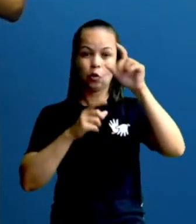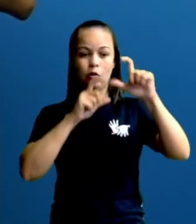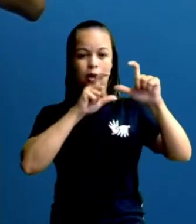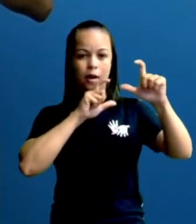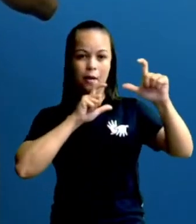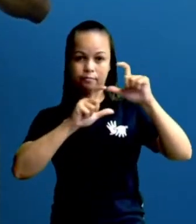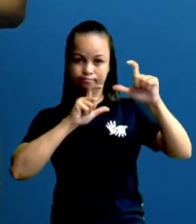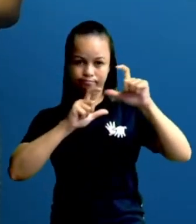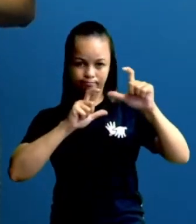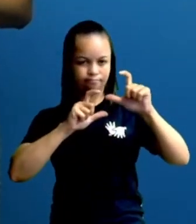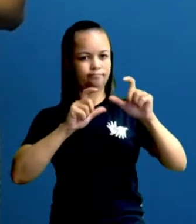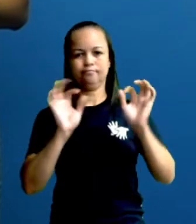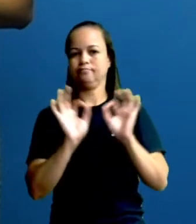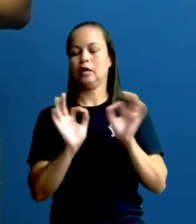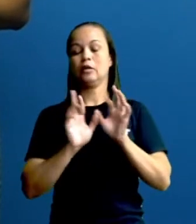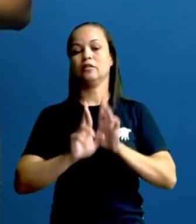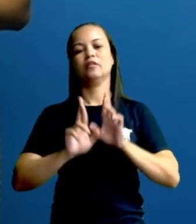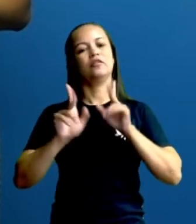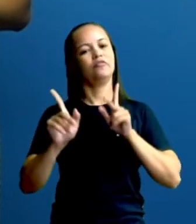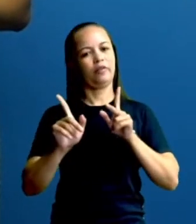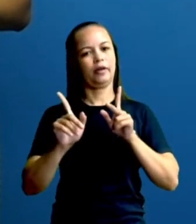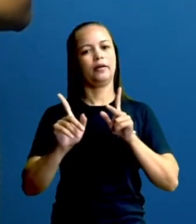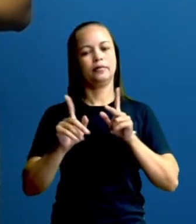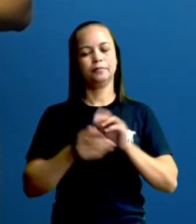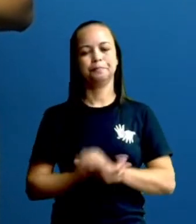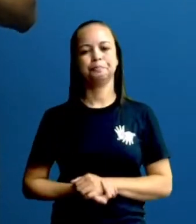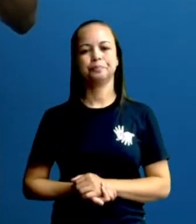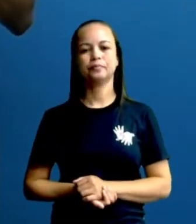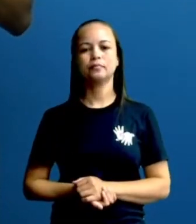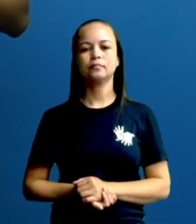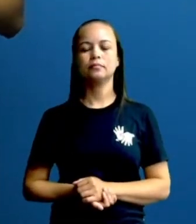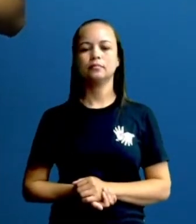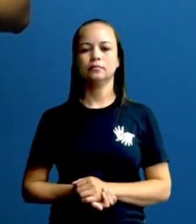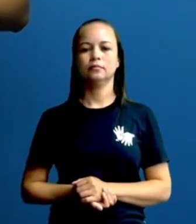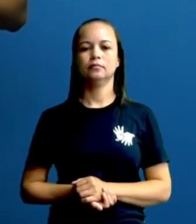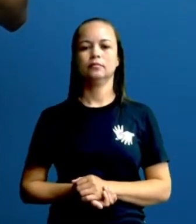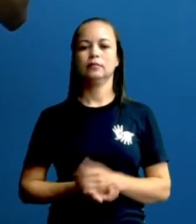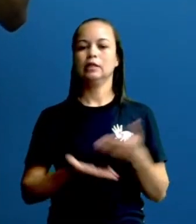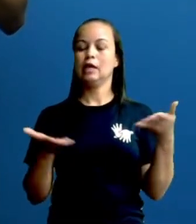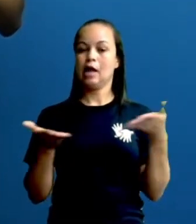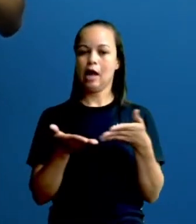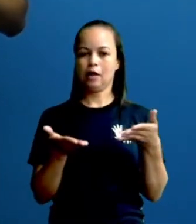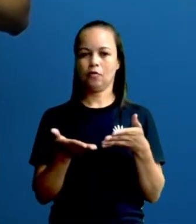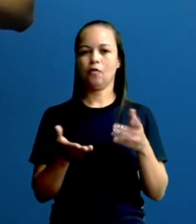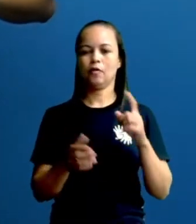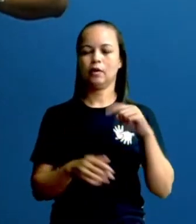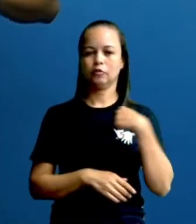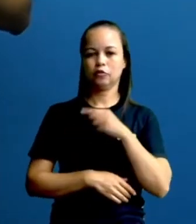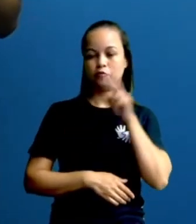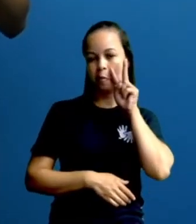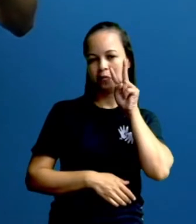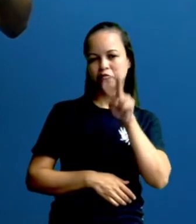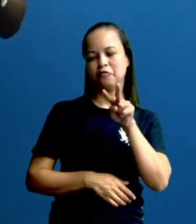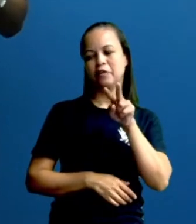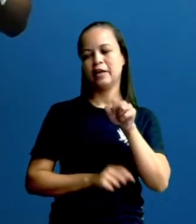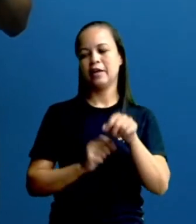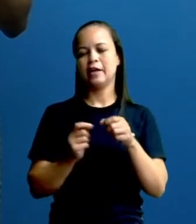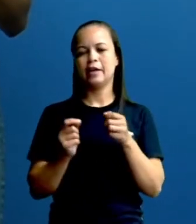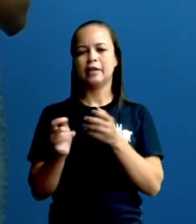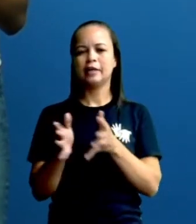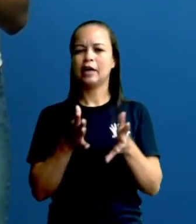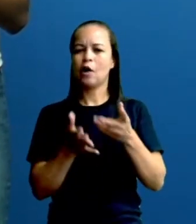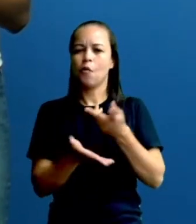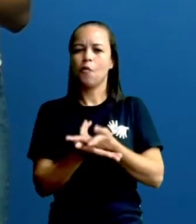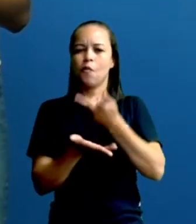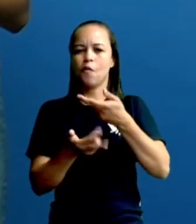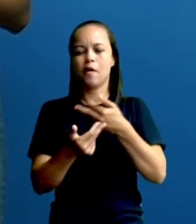quadrinho. Então, você fica ligadinho aí nesse ponto. E agora, a gente vai ver exatamente algumas coisas que